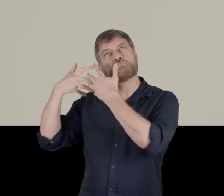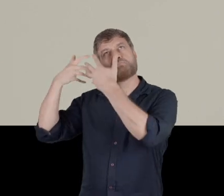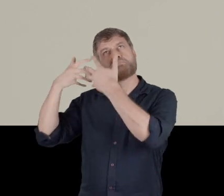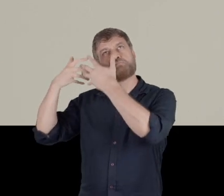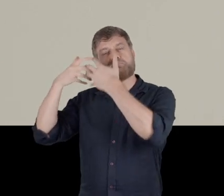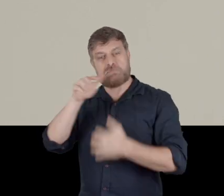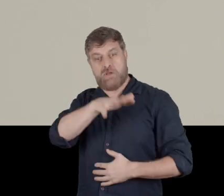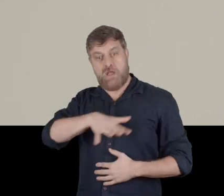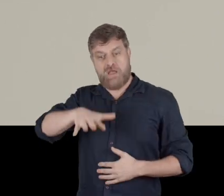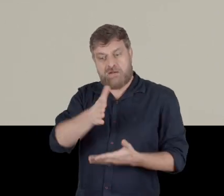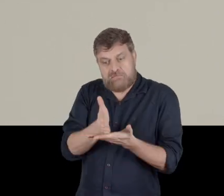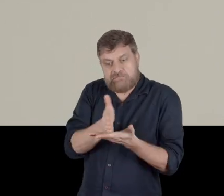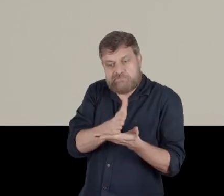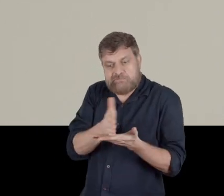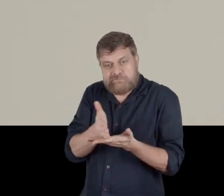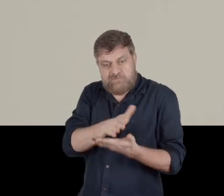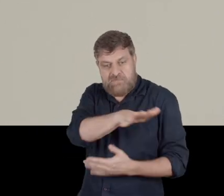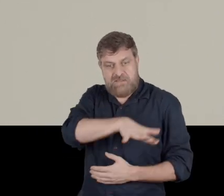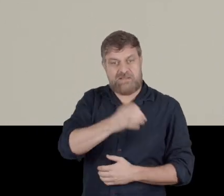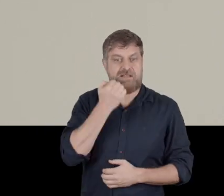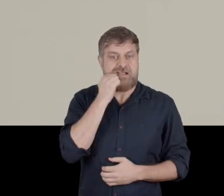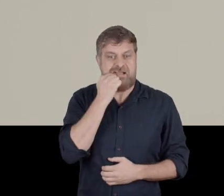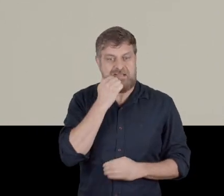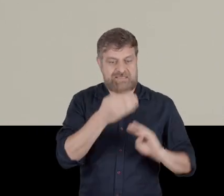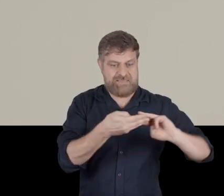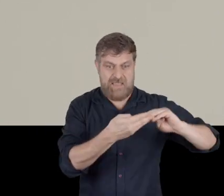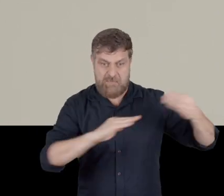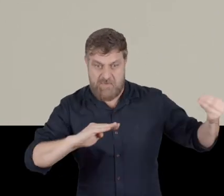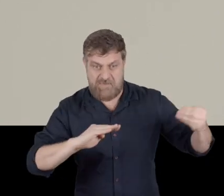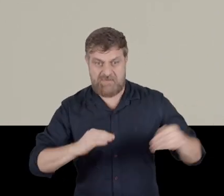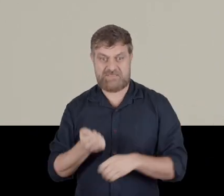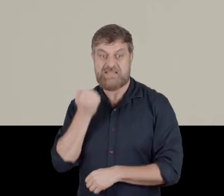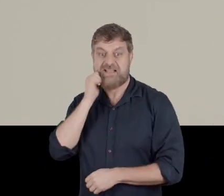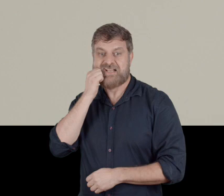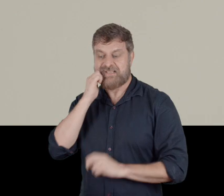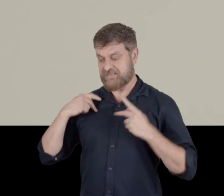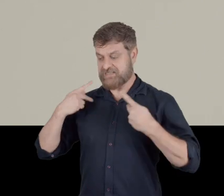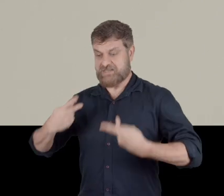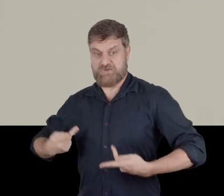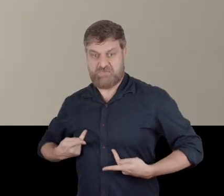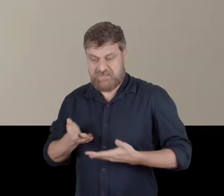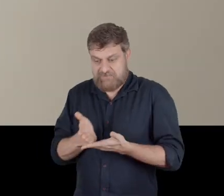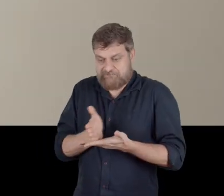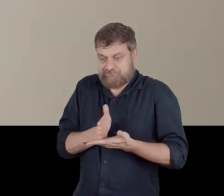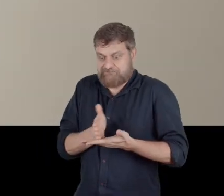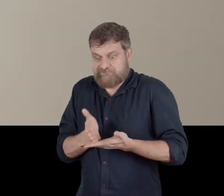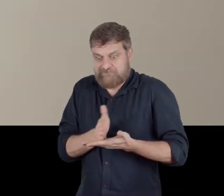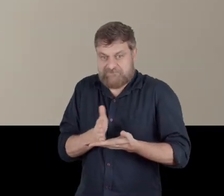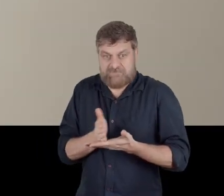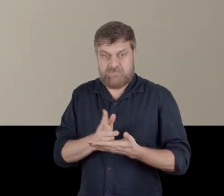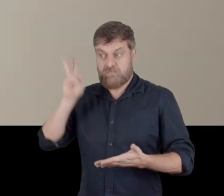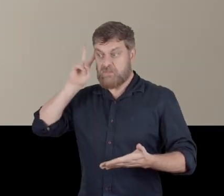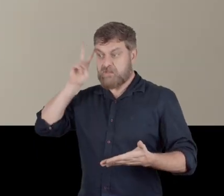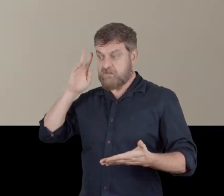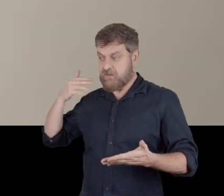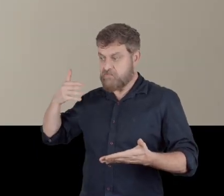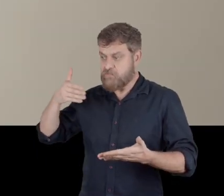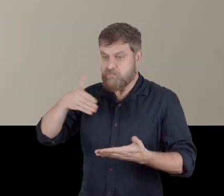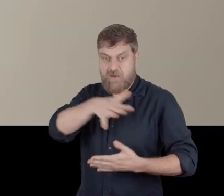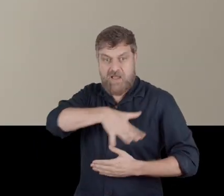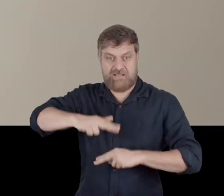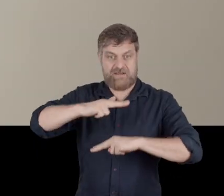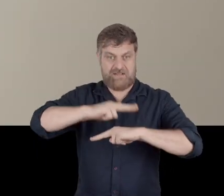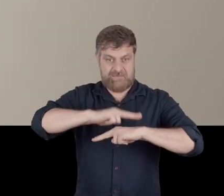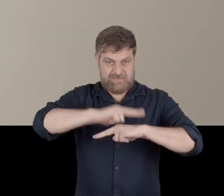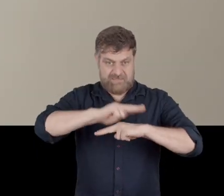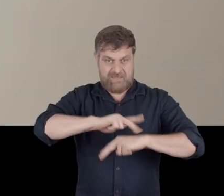fosse pensar, entre as ciências biológicas, né, e as ciências humanas. Então, historicamente, dentro